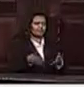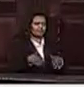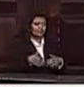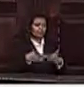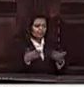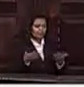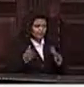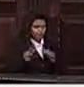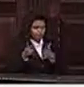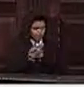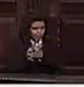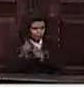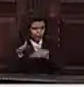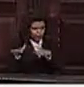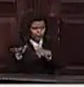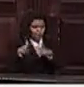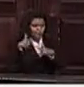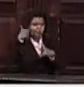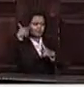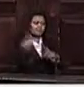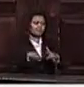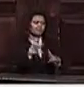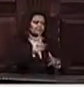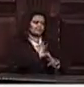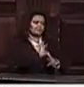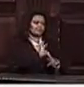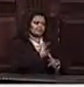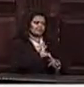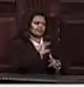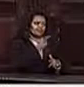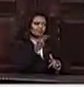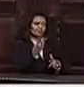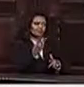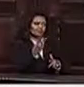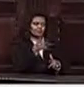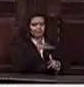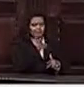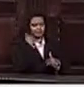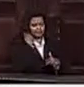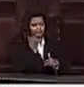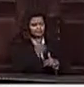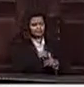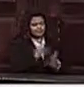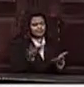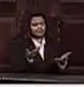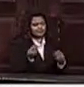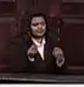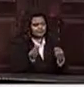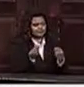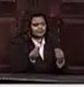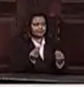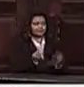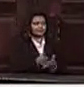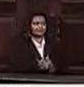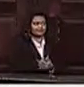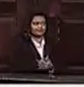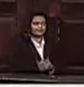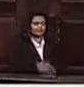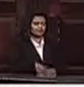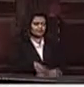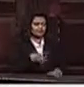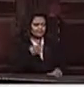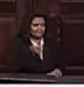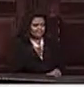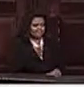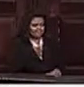Ramos iniciou a sua fala com um lamento, e o seu lamento é o nosso lamento, o lamento, tenho certeza, dos